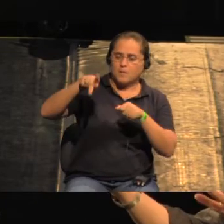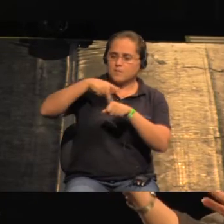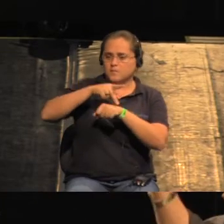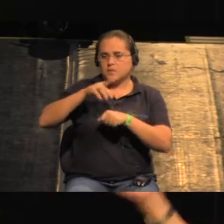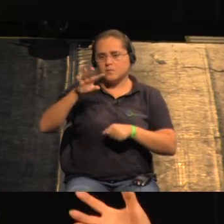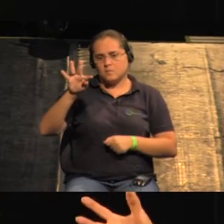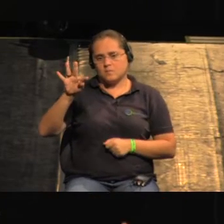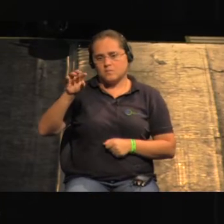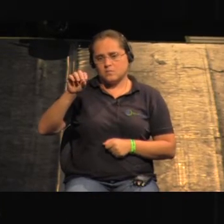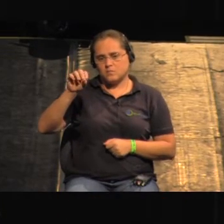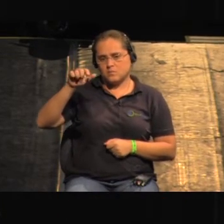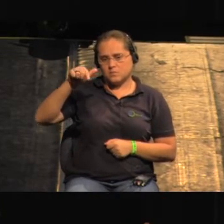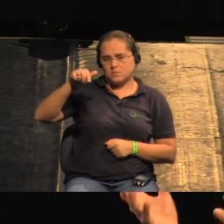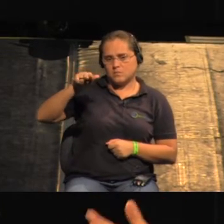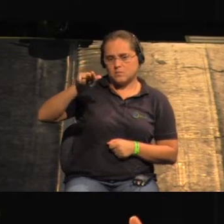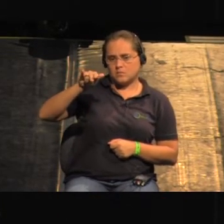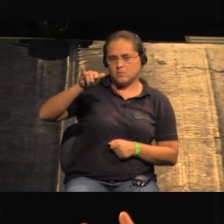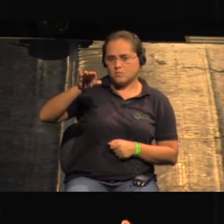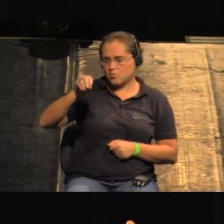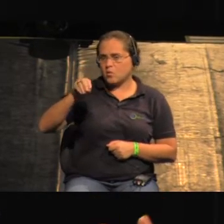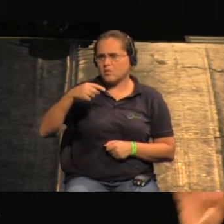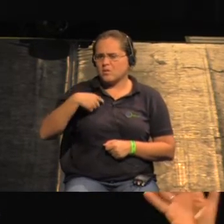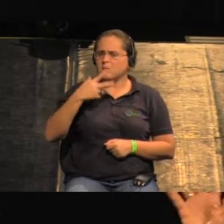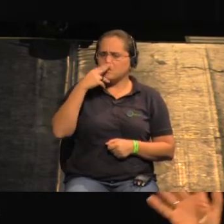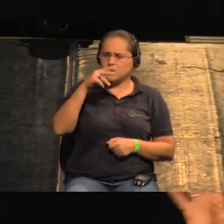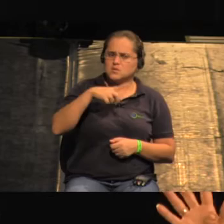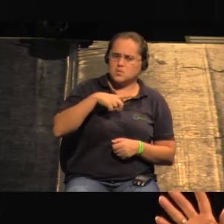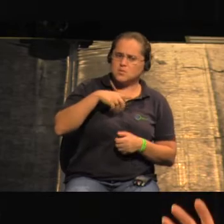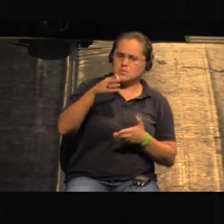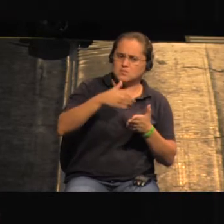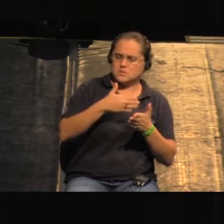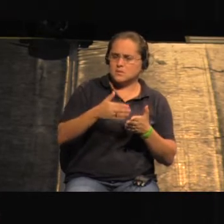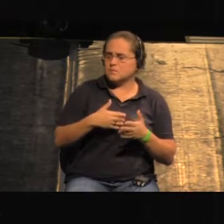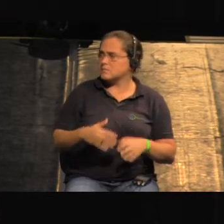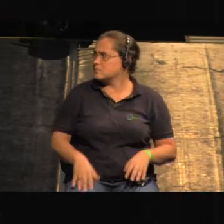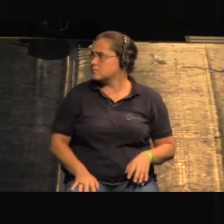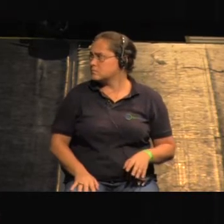em Tóquio? Eu acho que eu tenho esse livro, mas eu não me lembro.